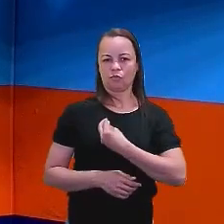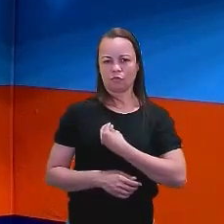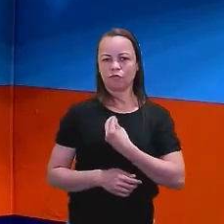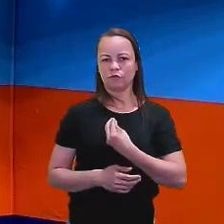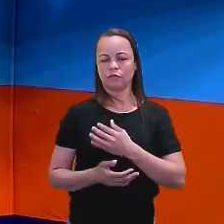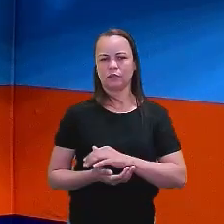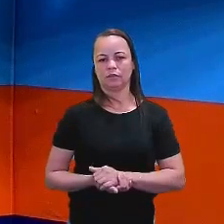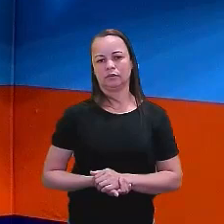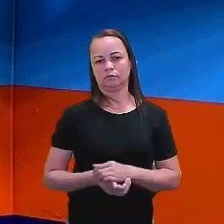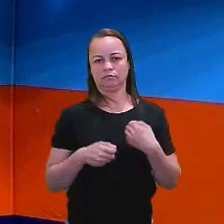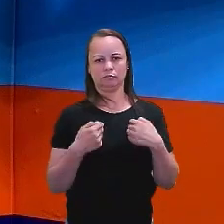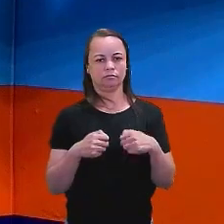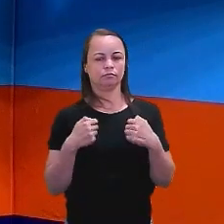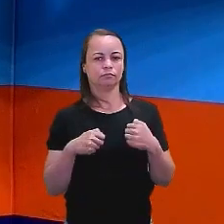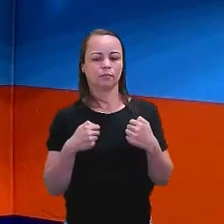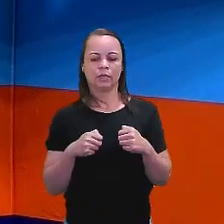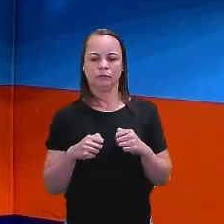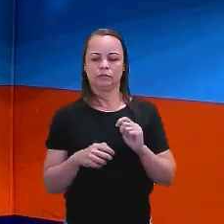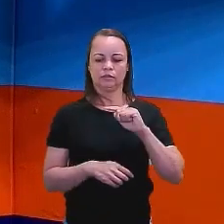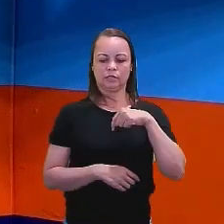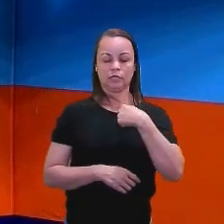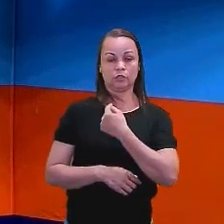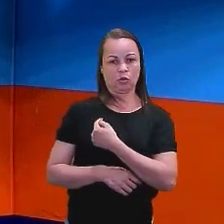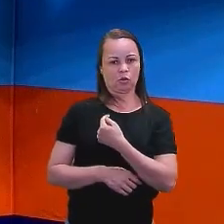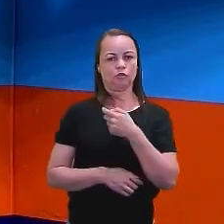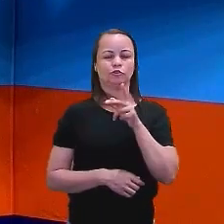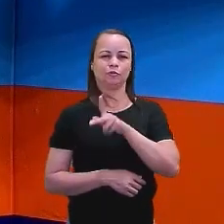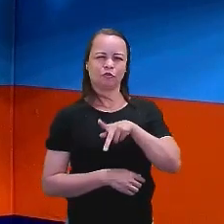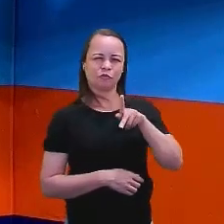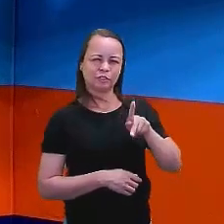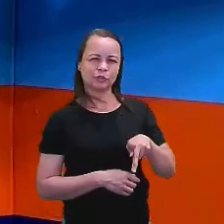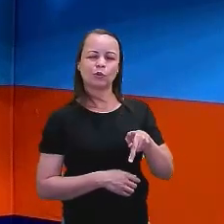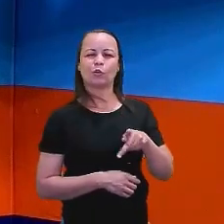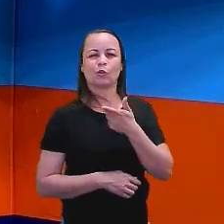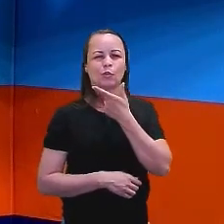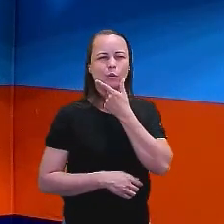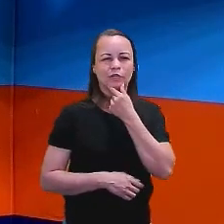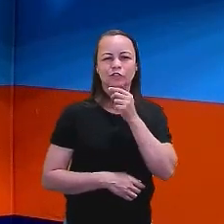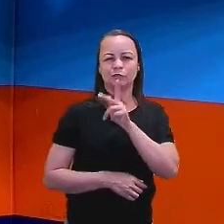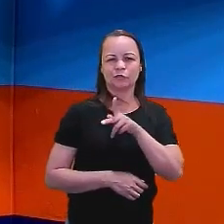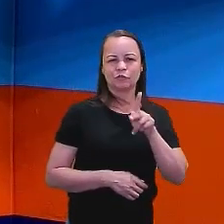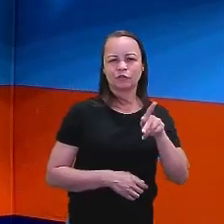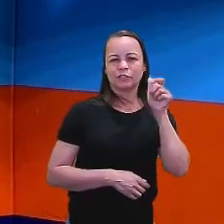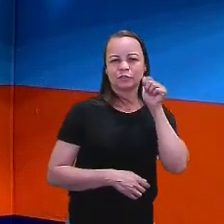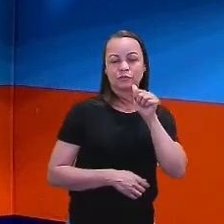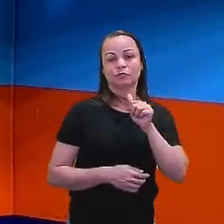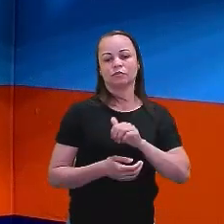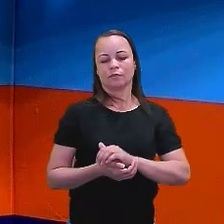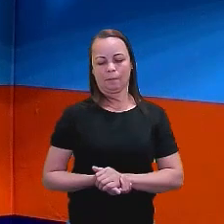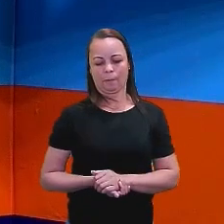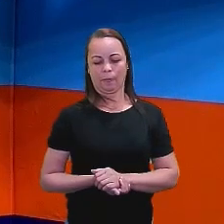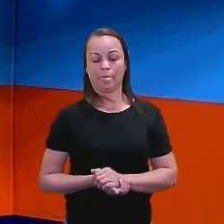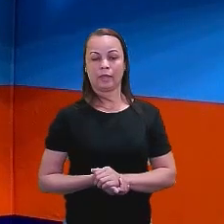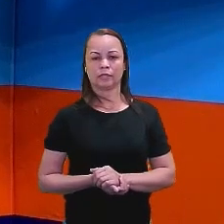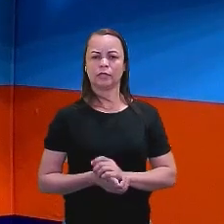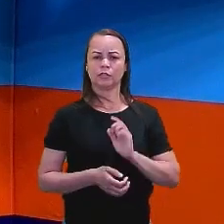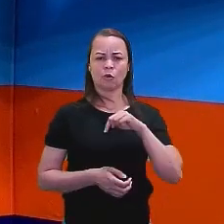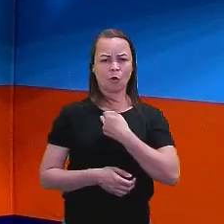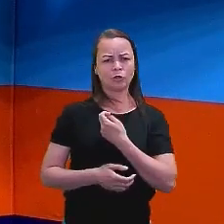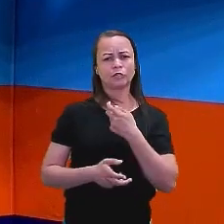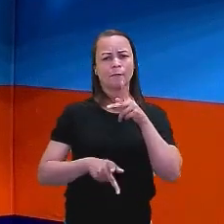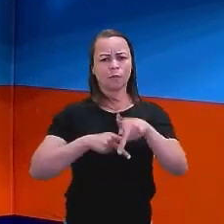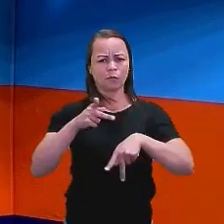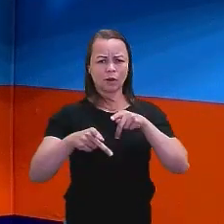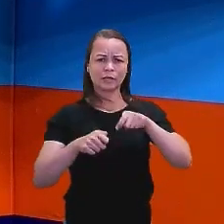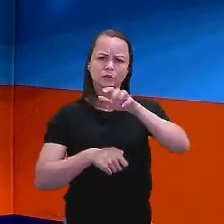é necessário que nós, professores, professoras, que a população, de modo geral,